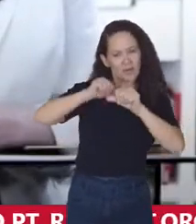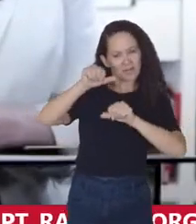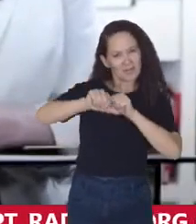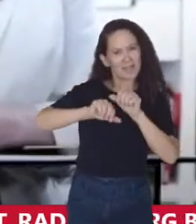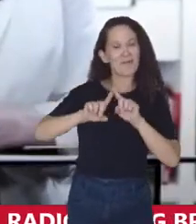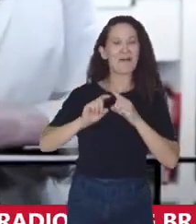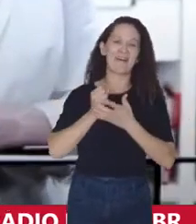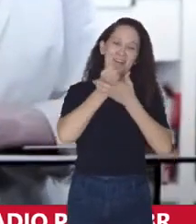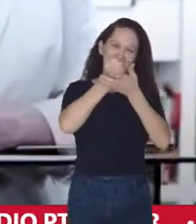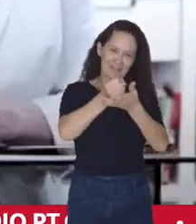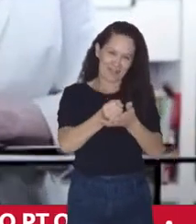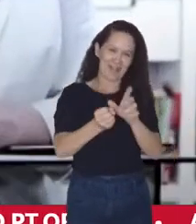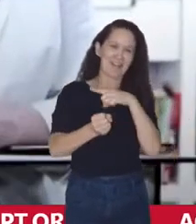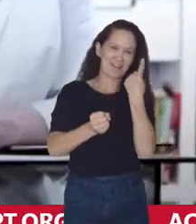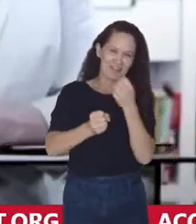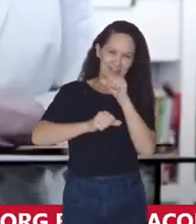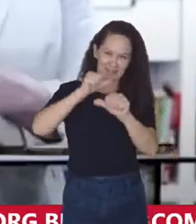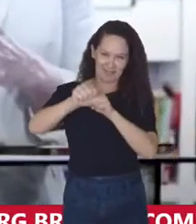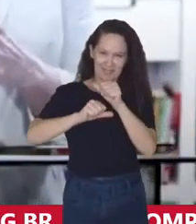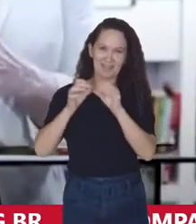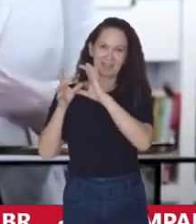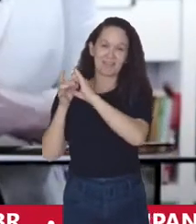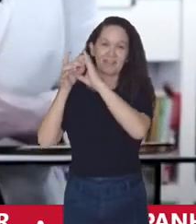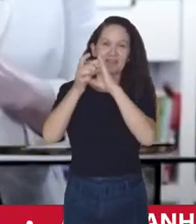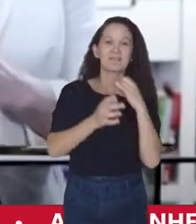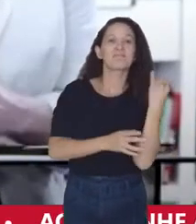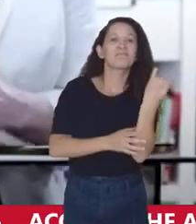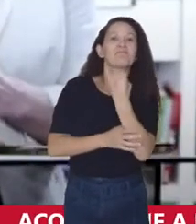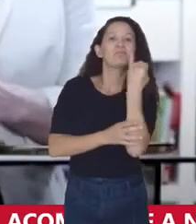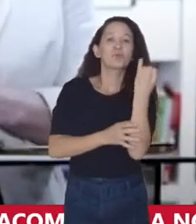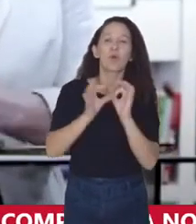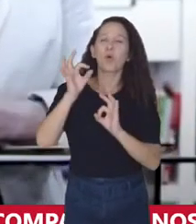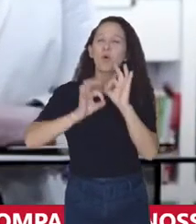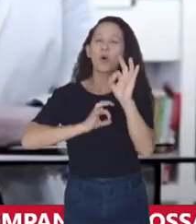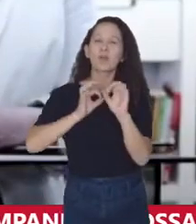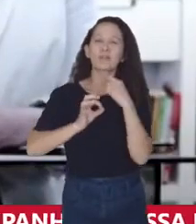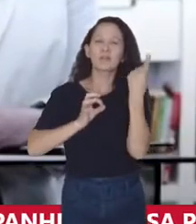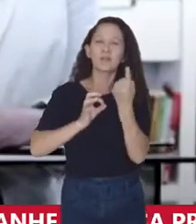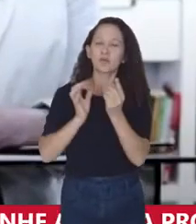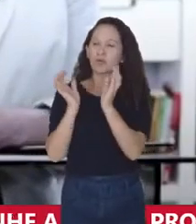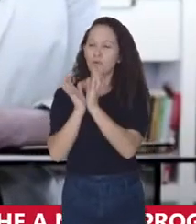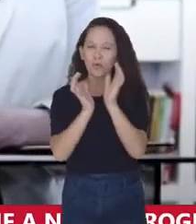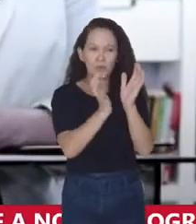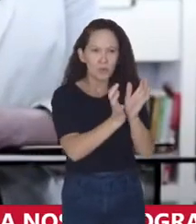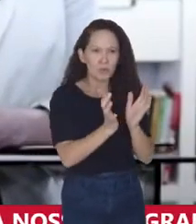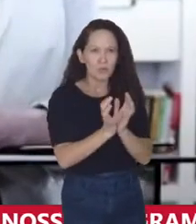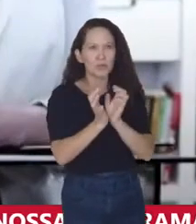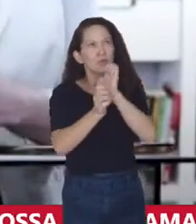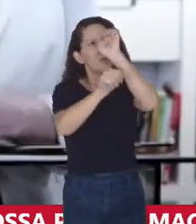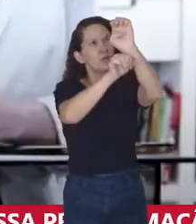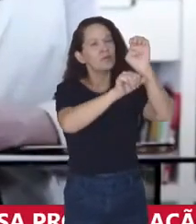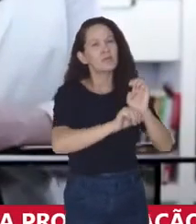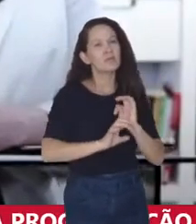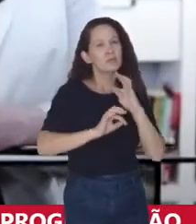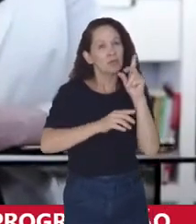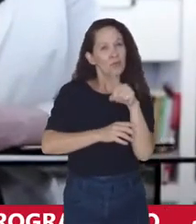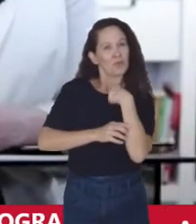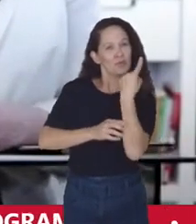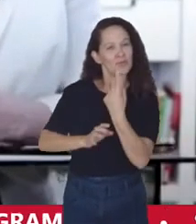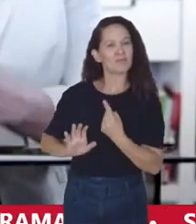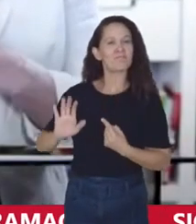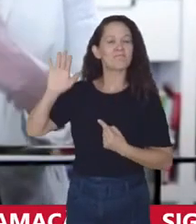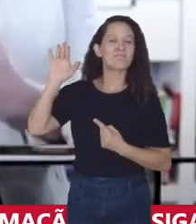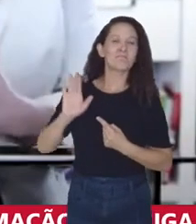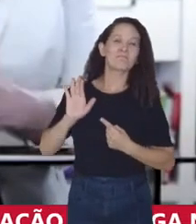nós temos que fazer. É nesse contexto importante preparar as nossas chapas, em todos os estados, com as nossas